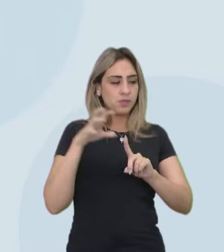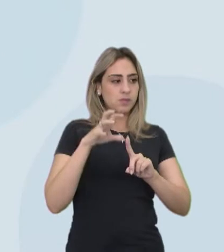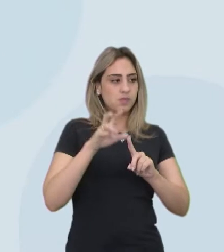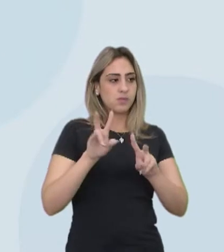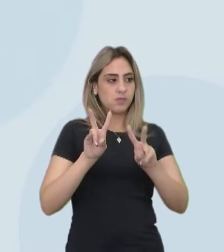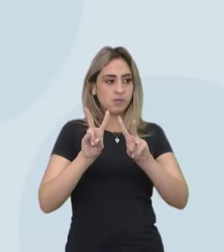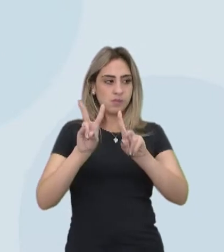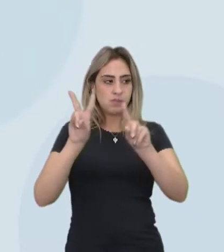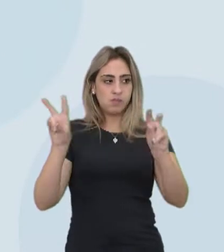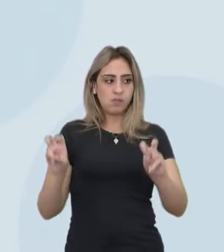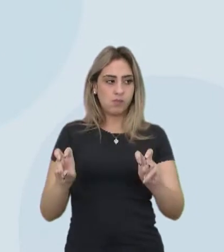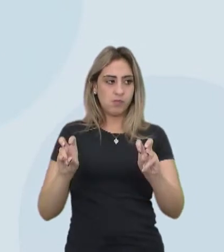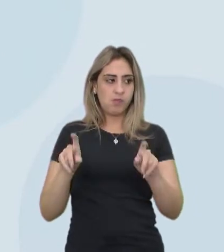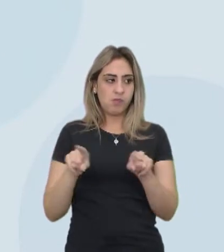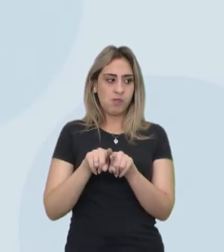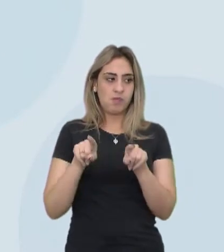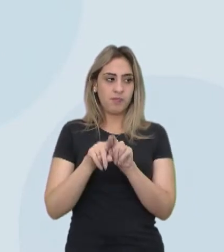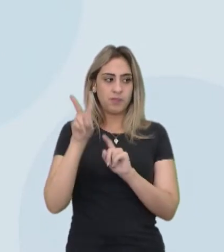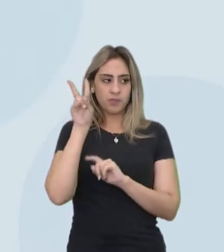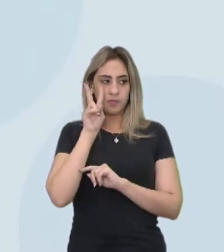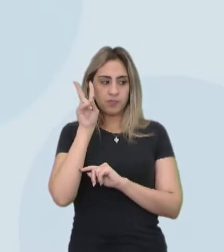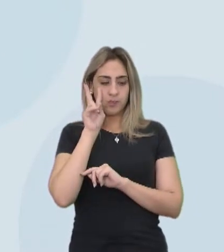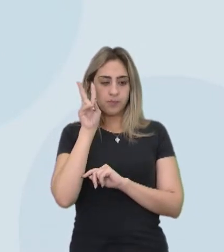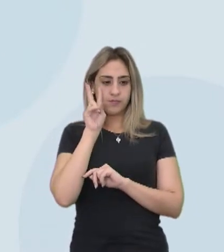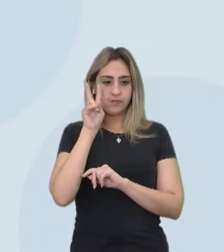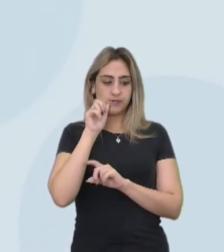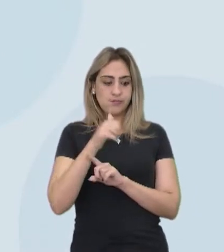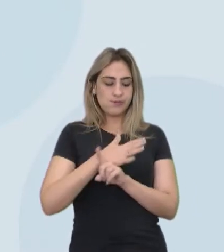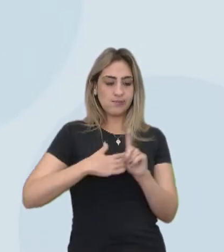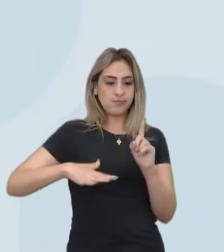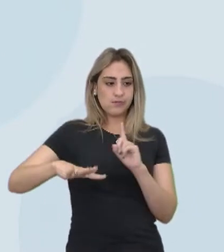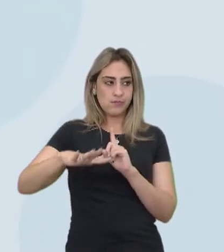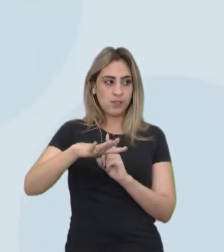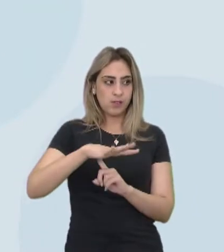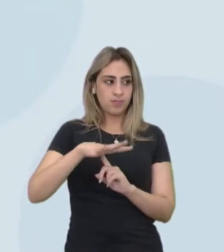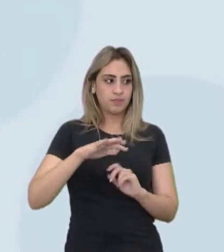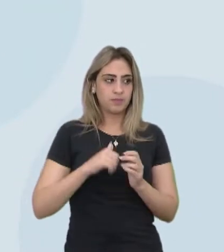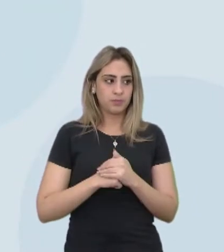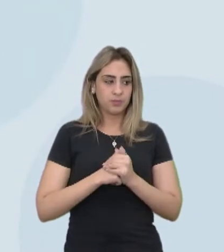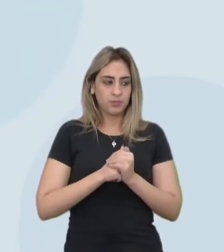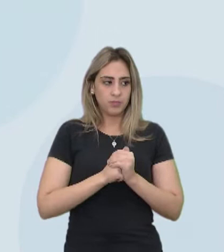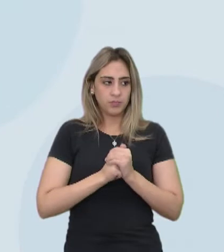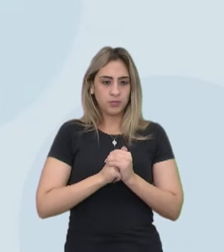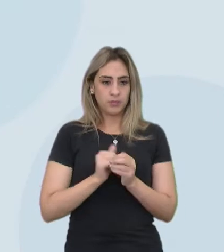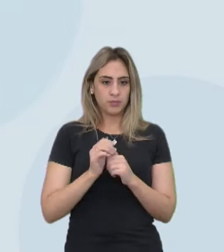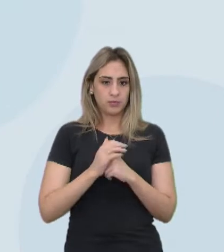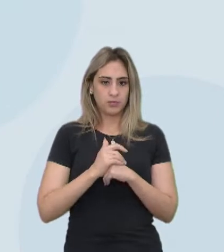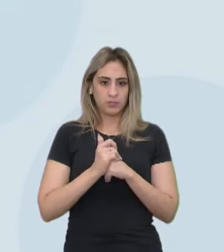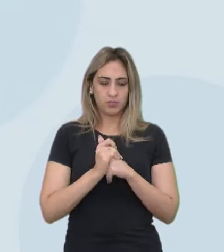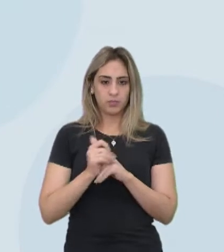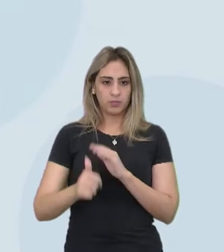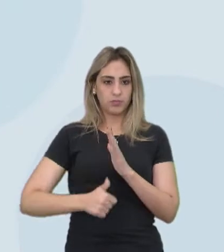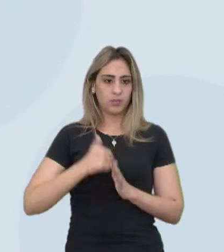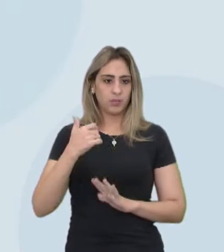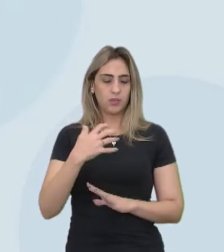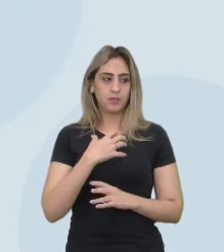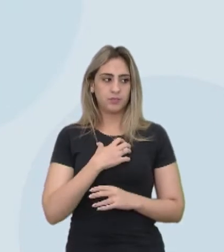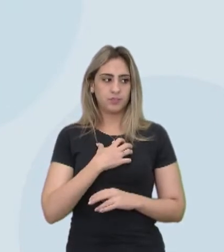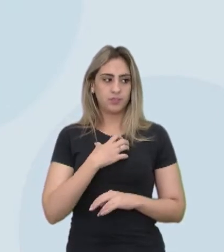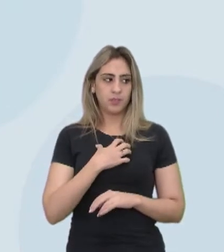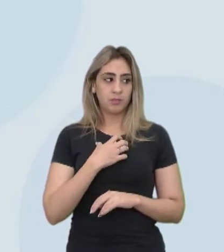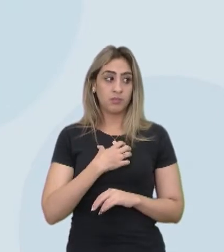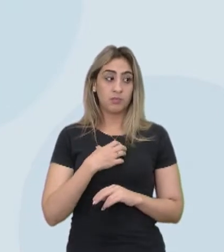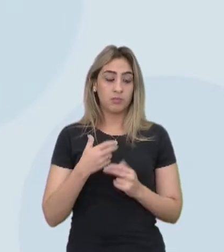questões ligadas também à história, à sociologia, né? Para que a gente entenda melhor aí os